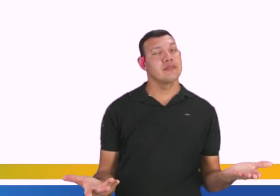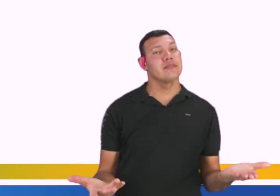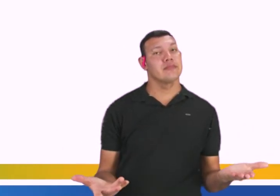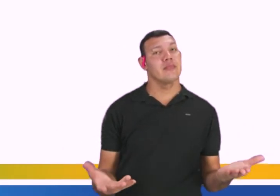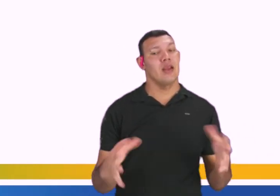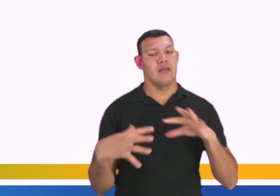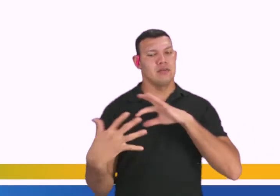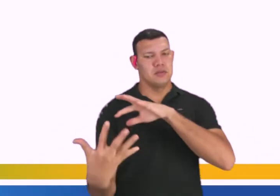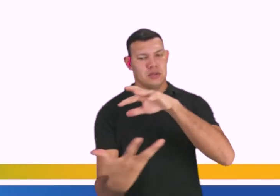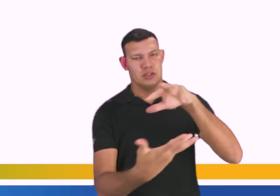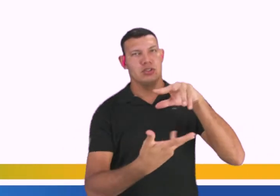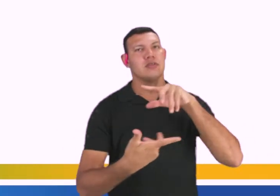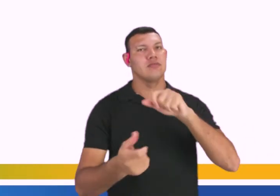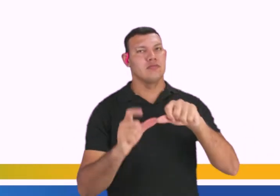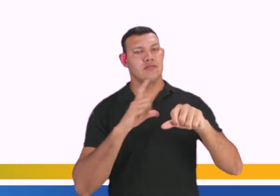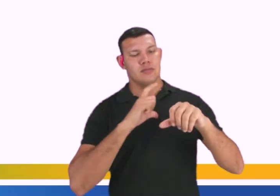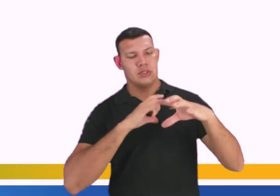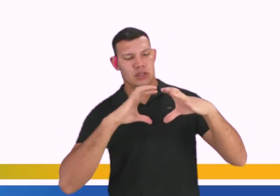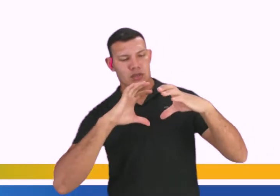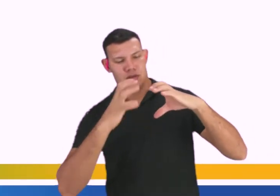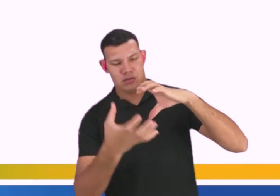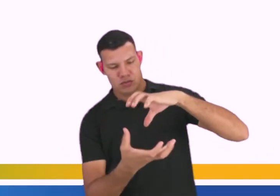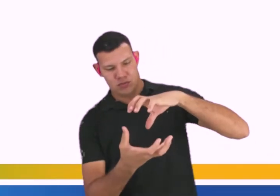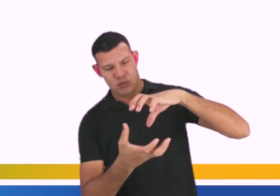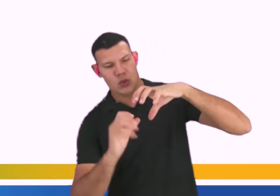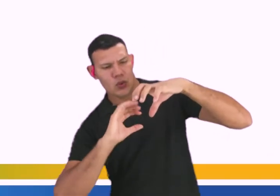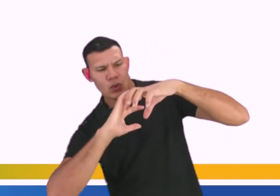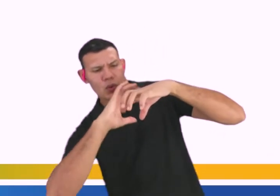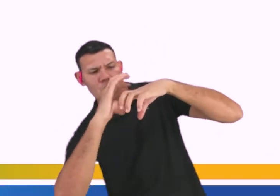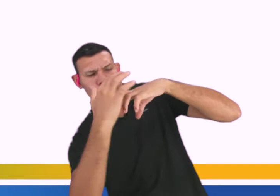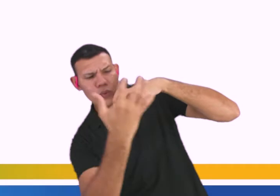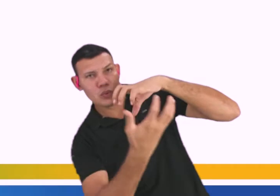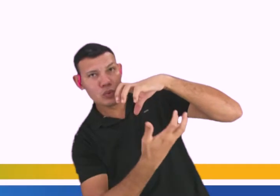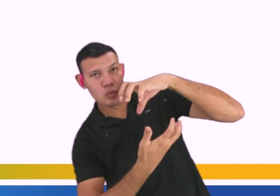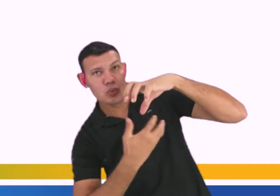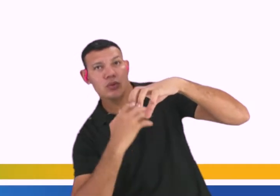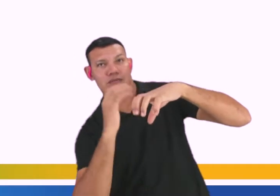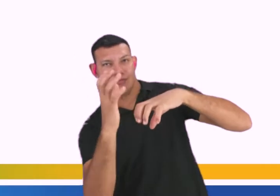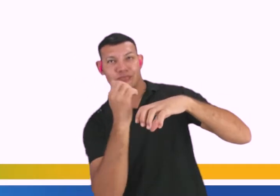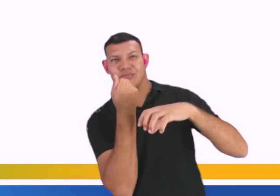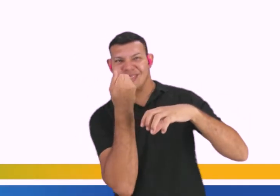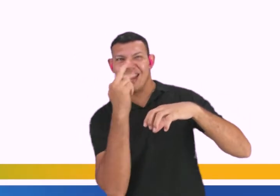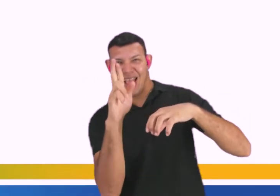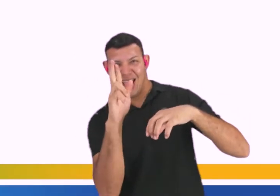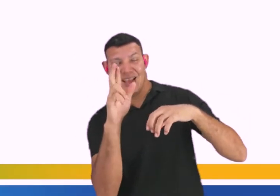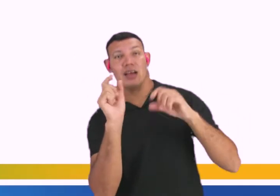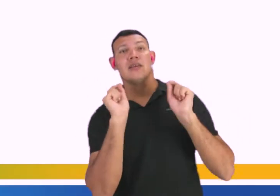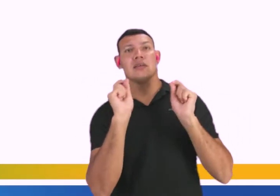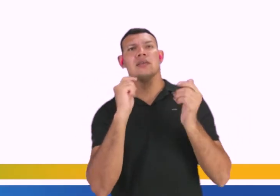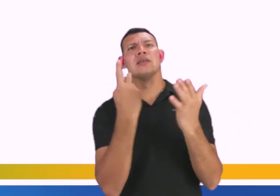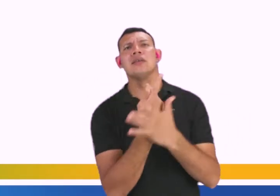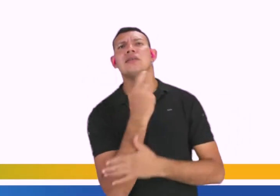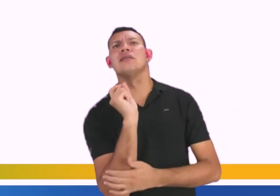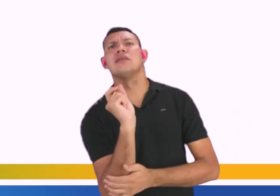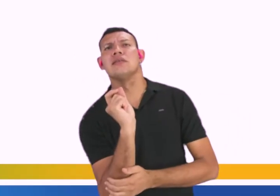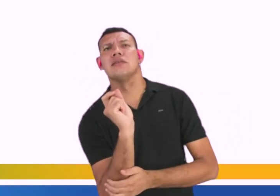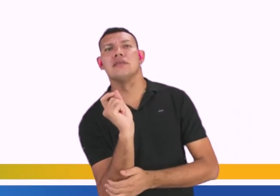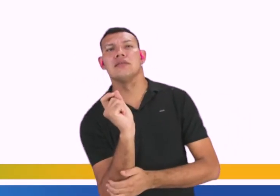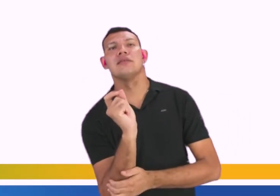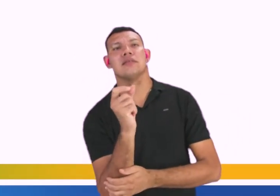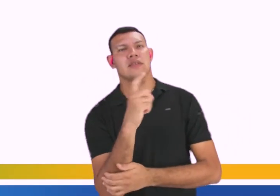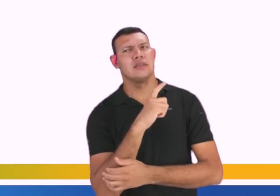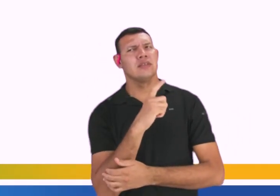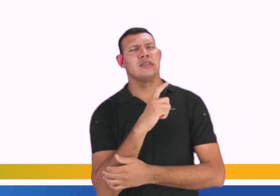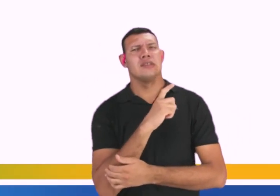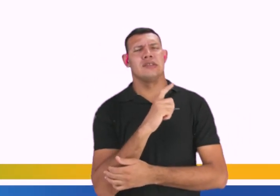Terra e aí ter a camada atmosférica em volta da Terra. Essa camada é uma camada de ar, e aí o que acontece é que tem